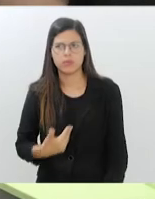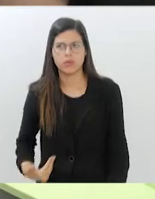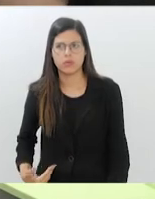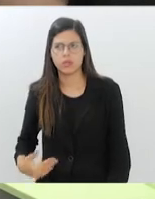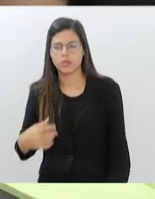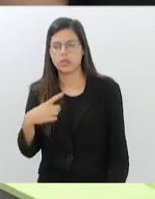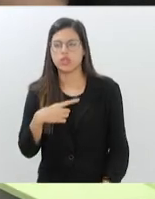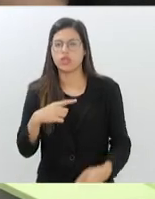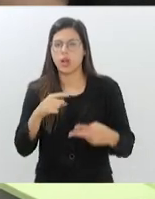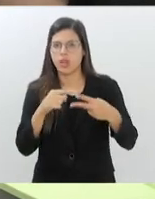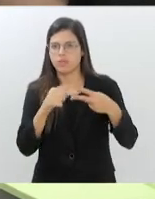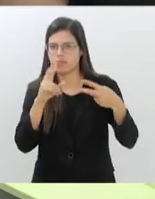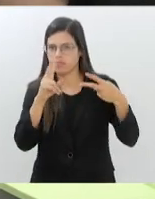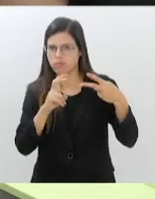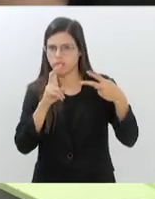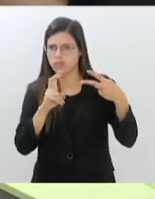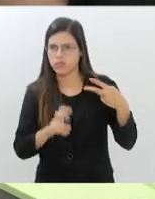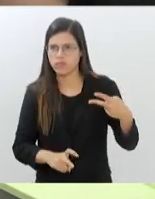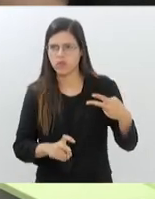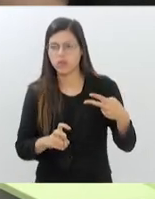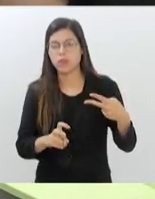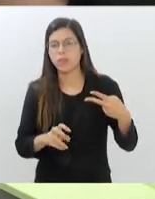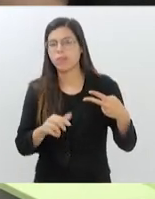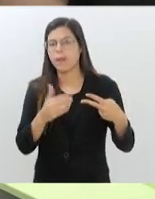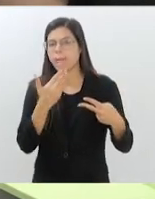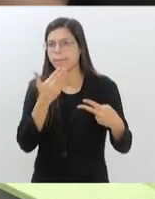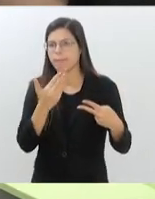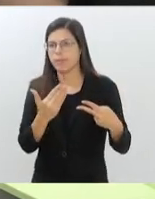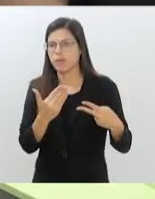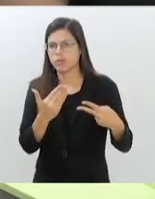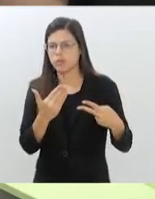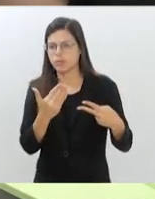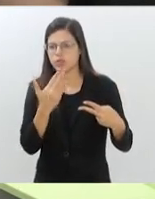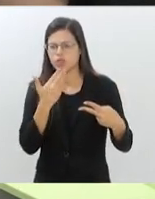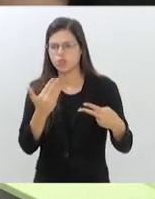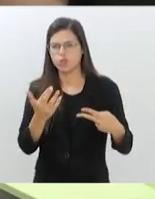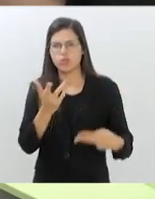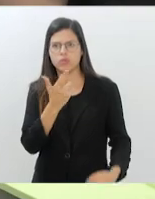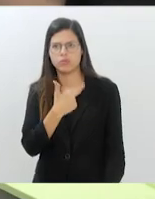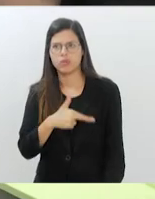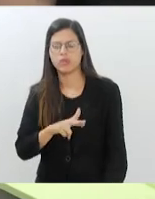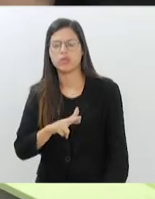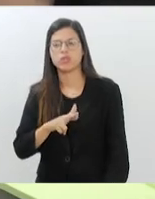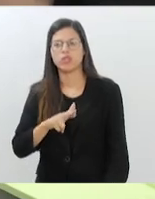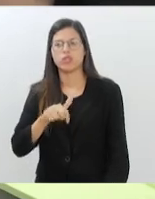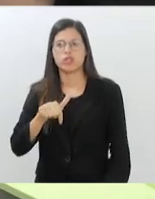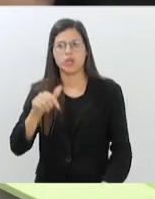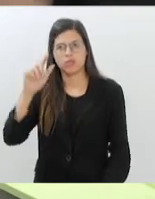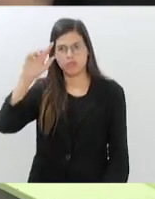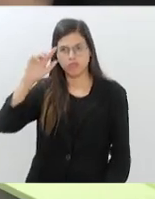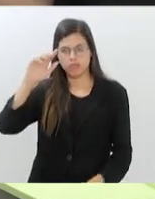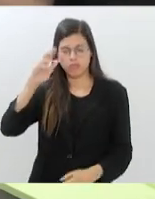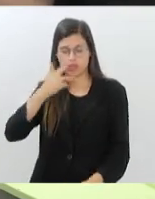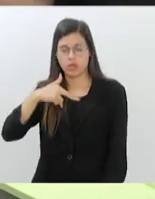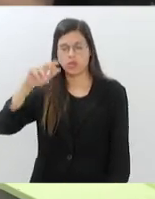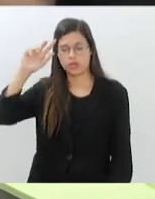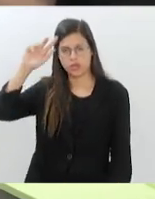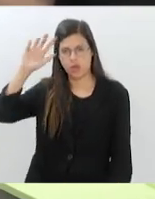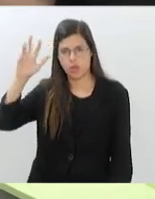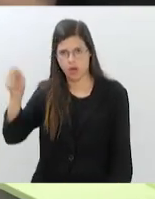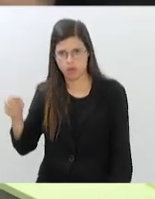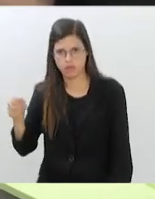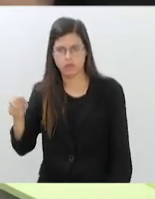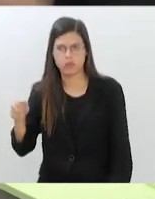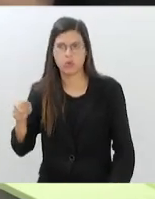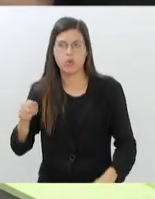temas pedido por religiões de Matriz afro eh inclusão e acessibilidade nos